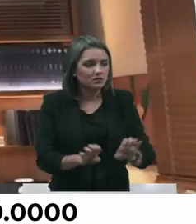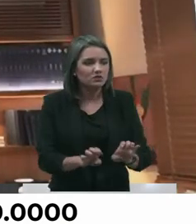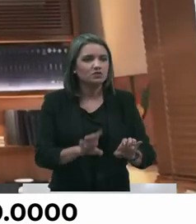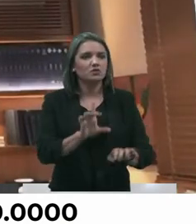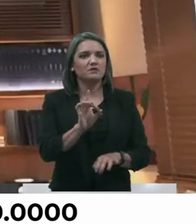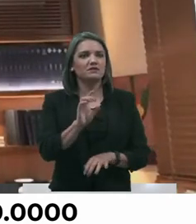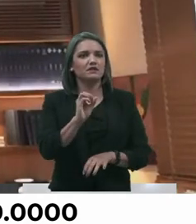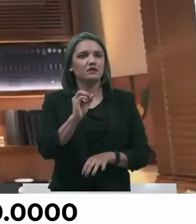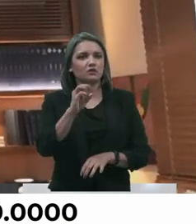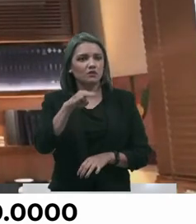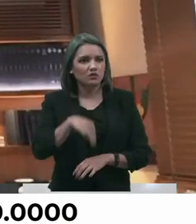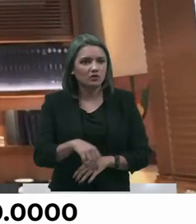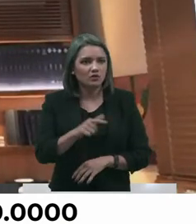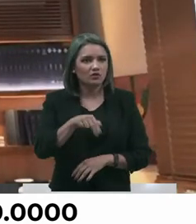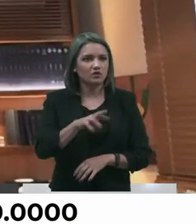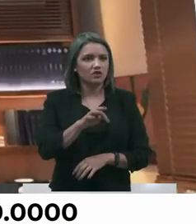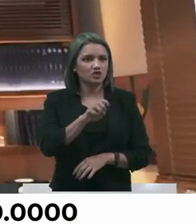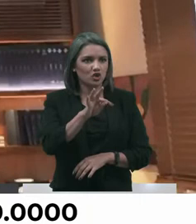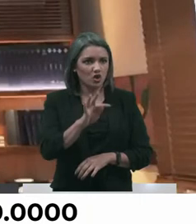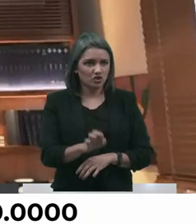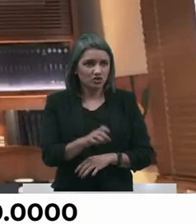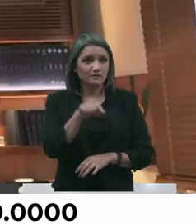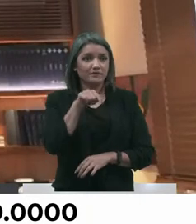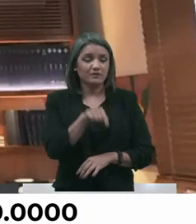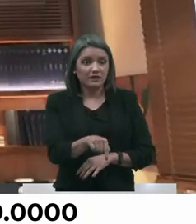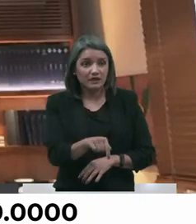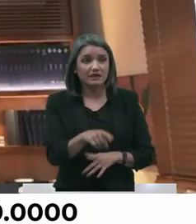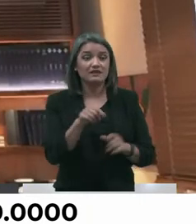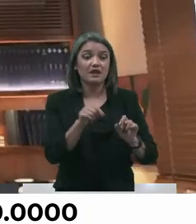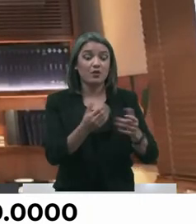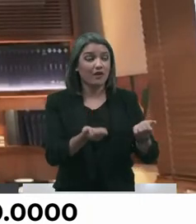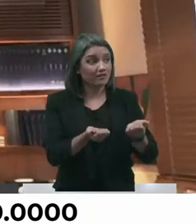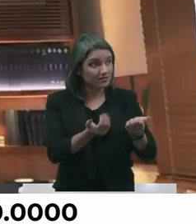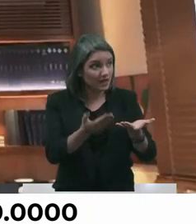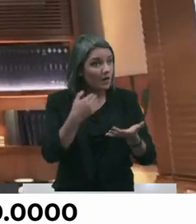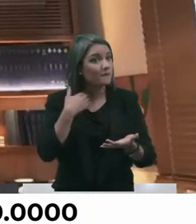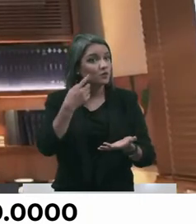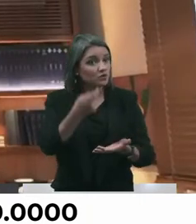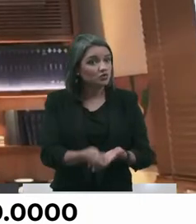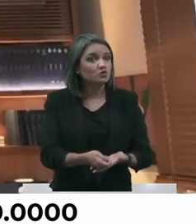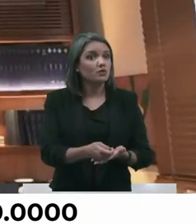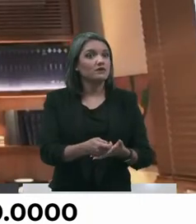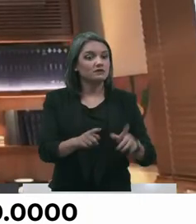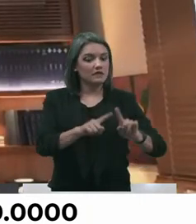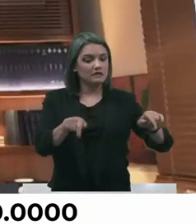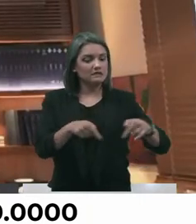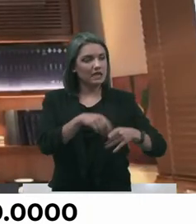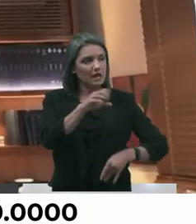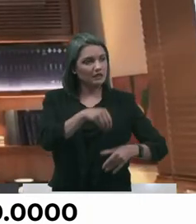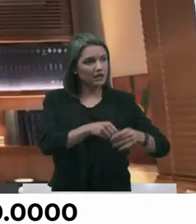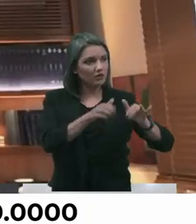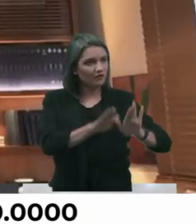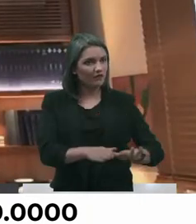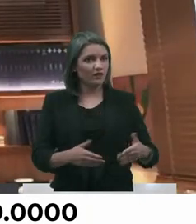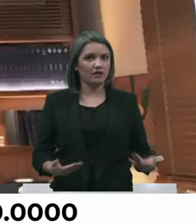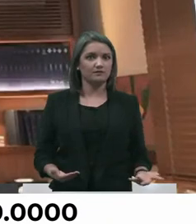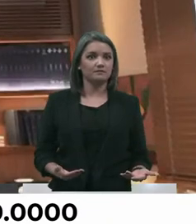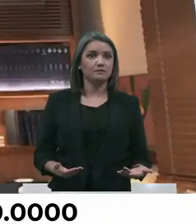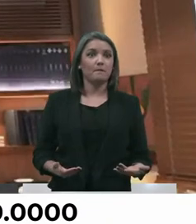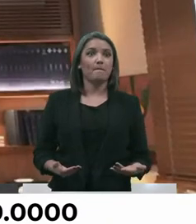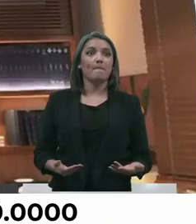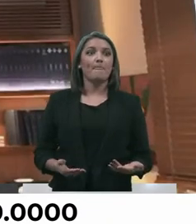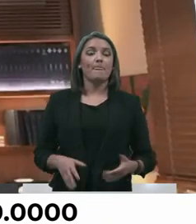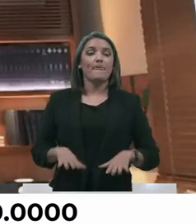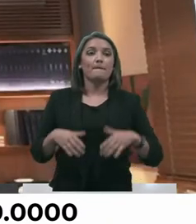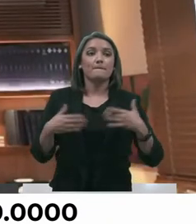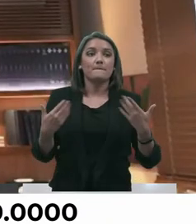mão e em pé ao juiz titular, Dr. João Carlos de Souza Correia, e que a mesma ficava dentro do seu gabinete. E à época da